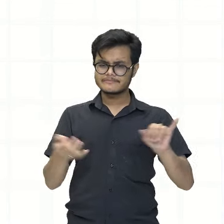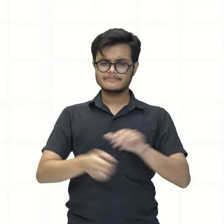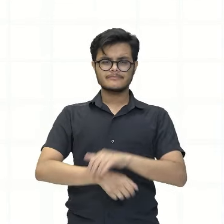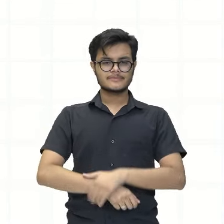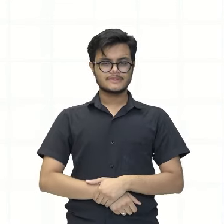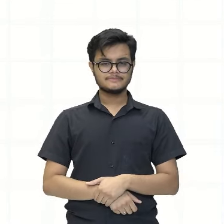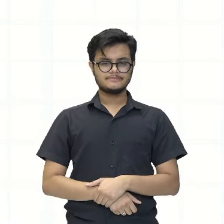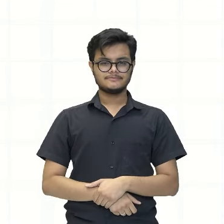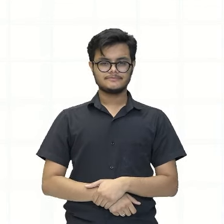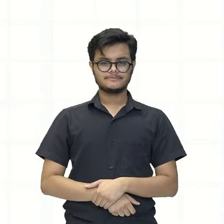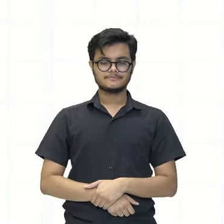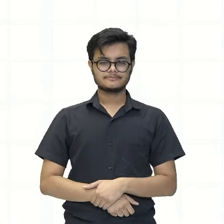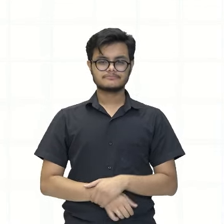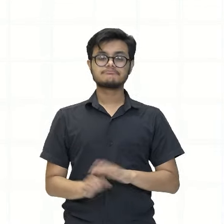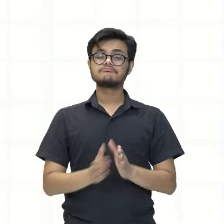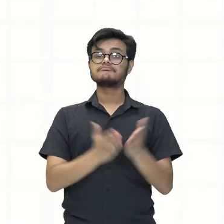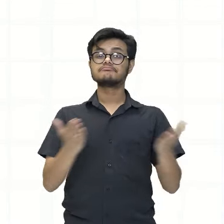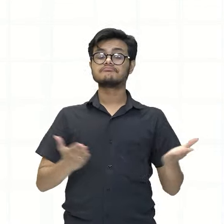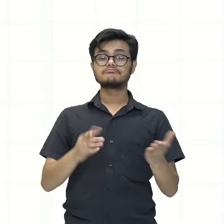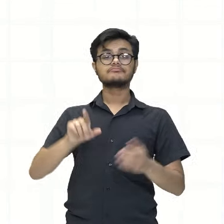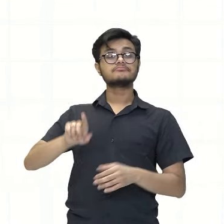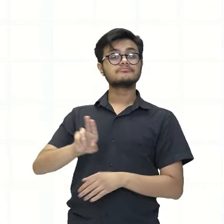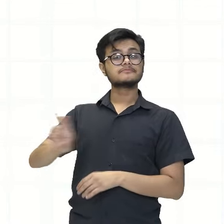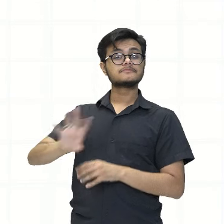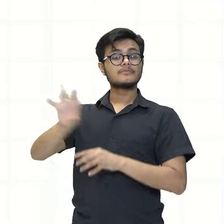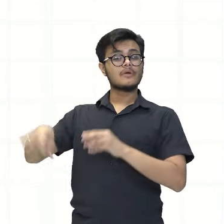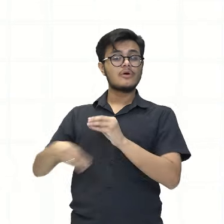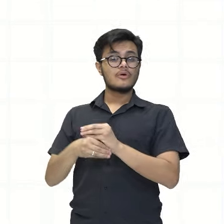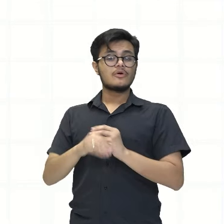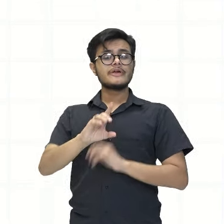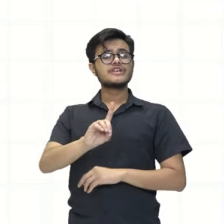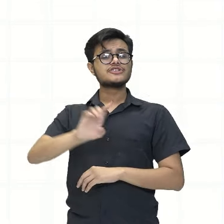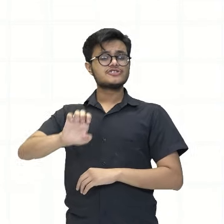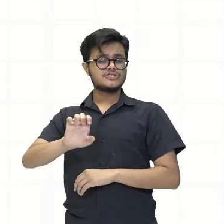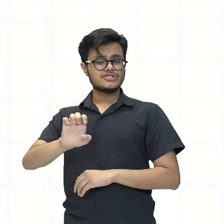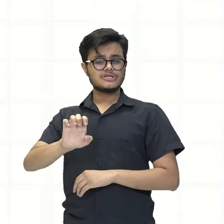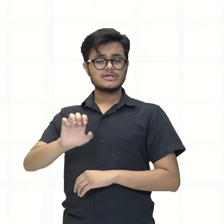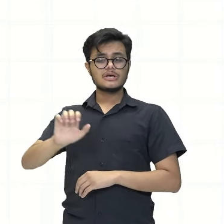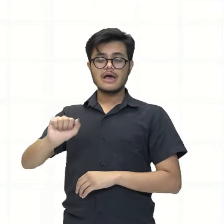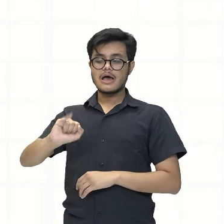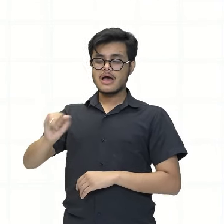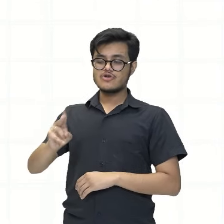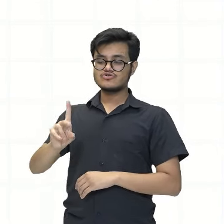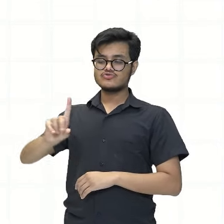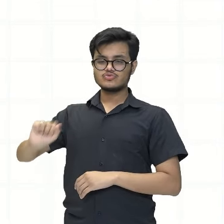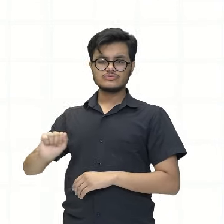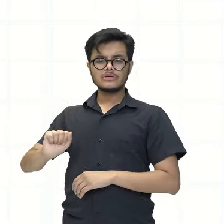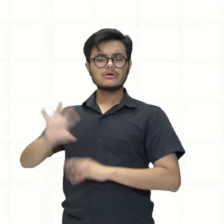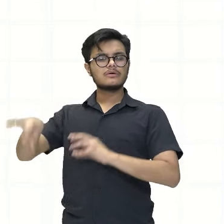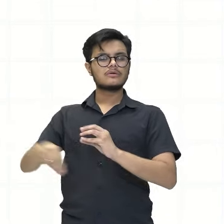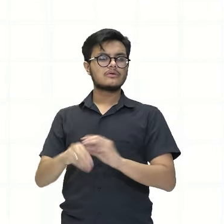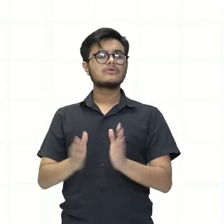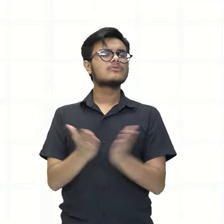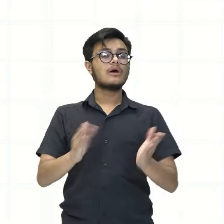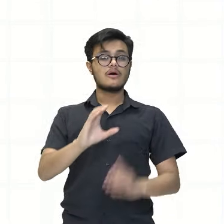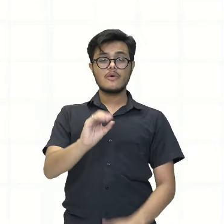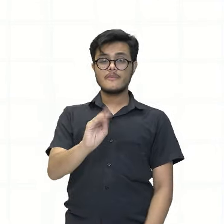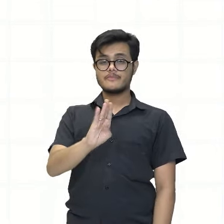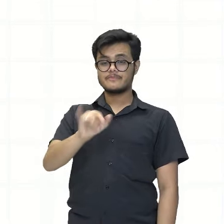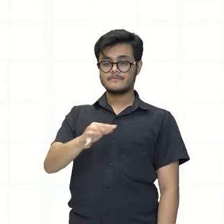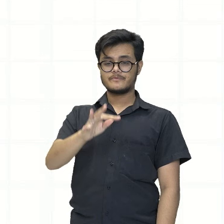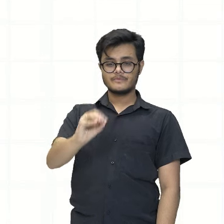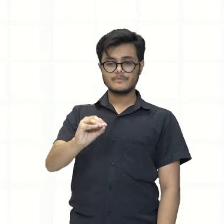indireto e qual é o nome do complemento que do elemento que acompanha esse meu verbo objeto